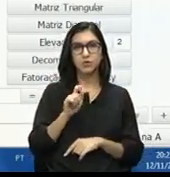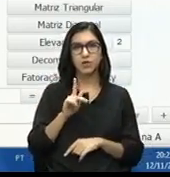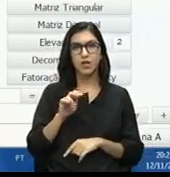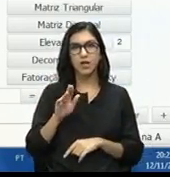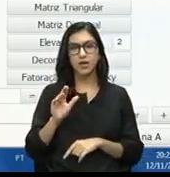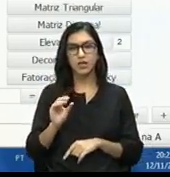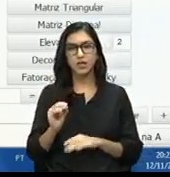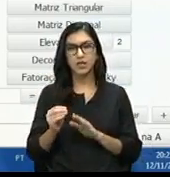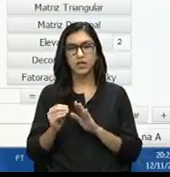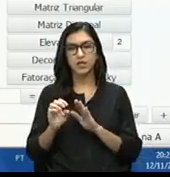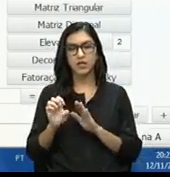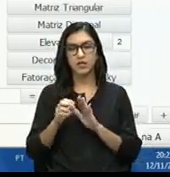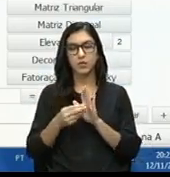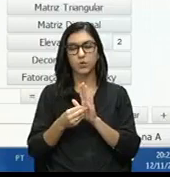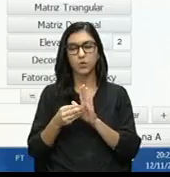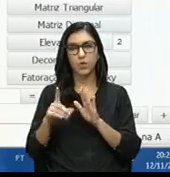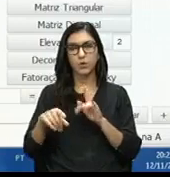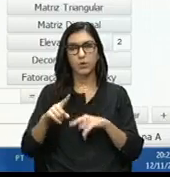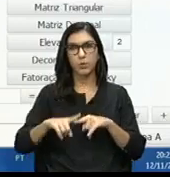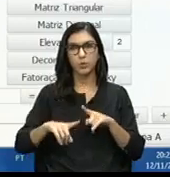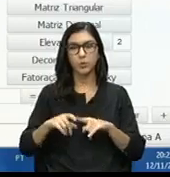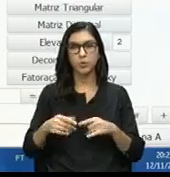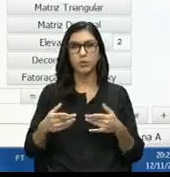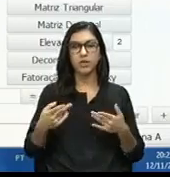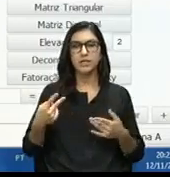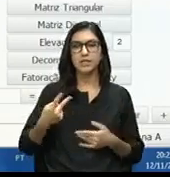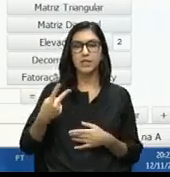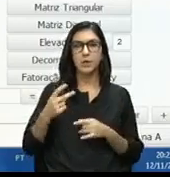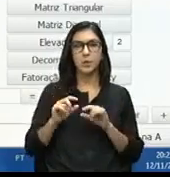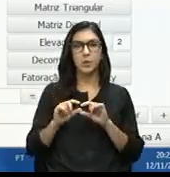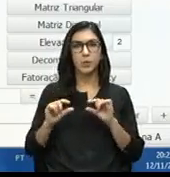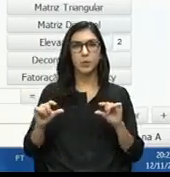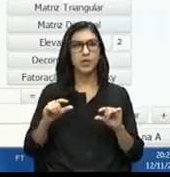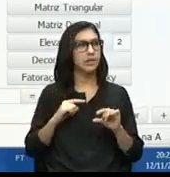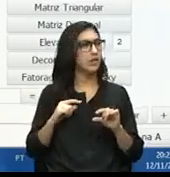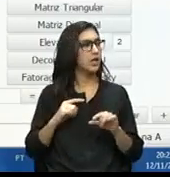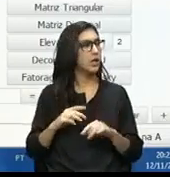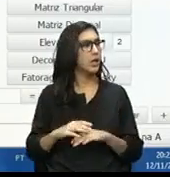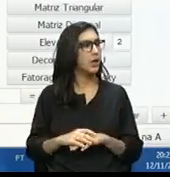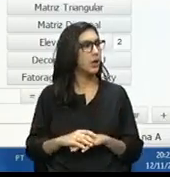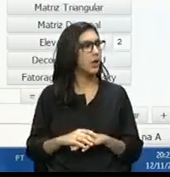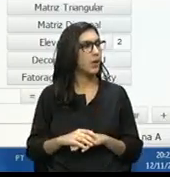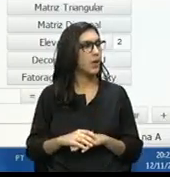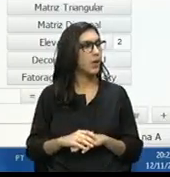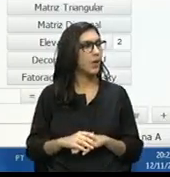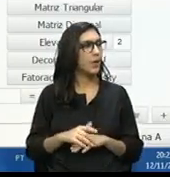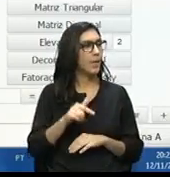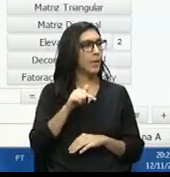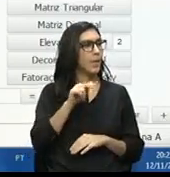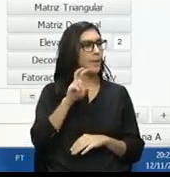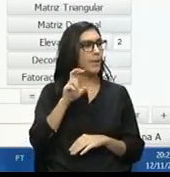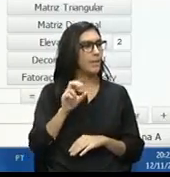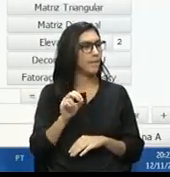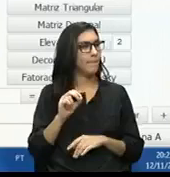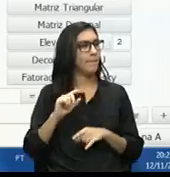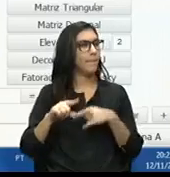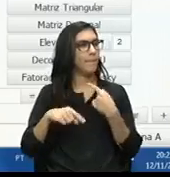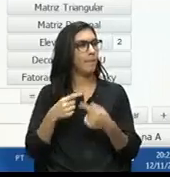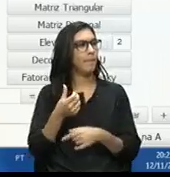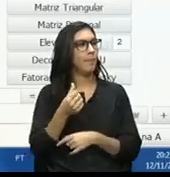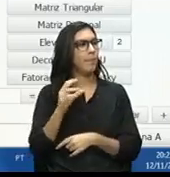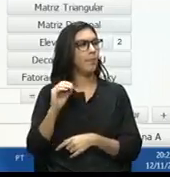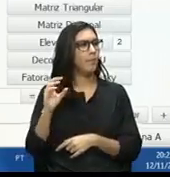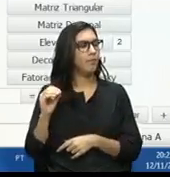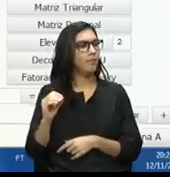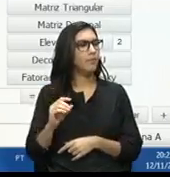que vai ser a parte do produto. A segunda, eu tenho lá na primeira entrada 750, depois